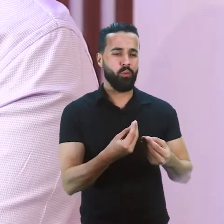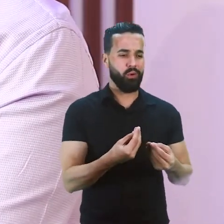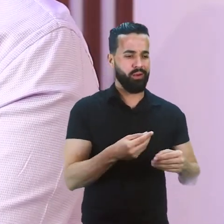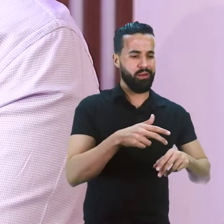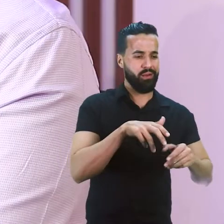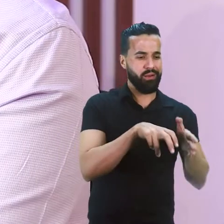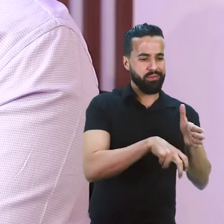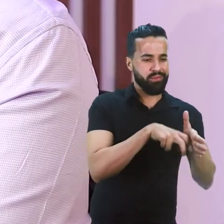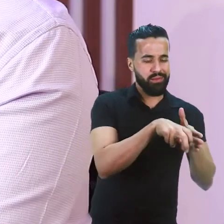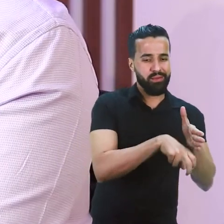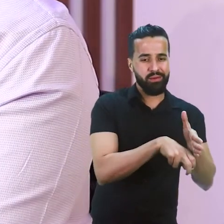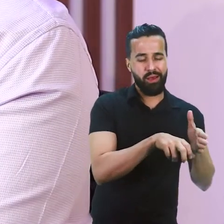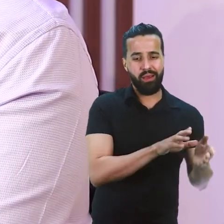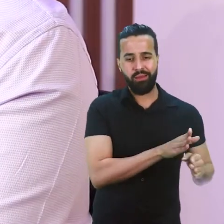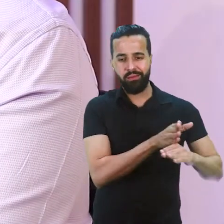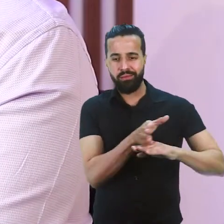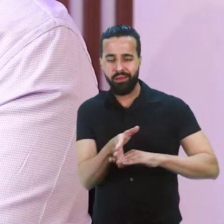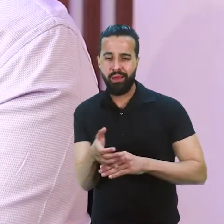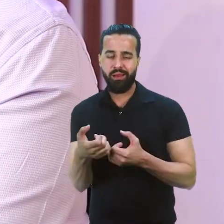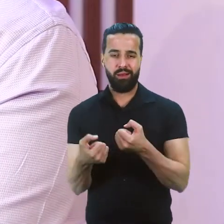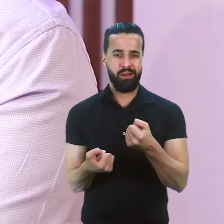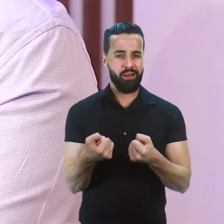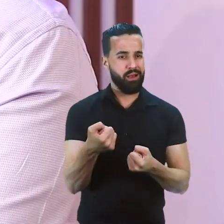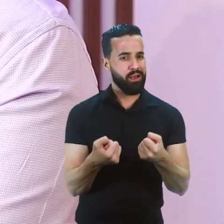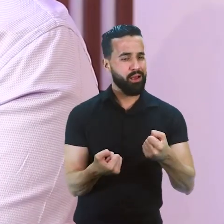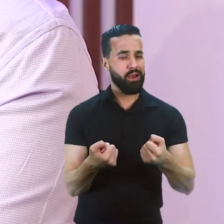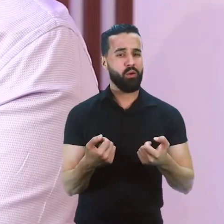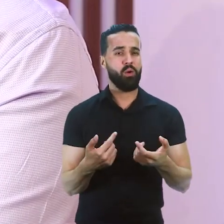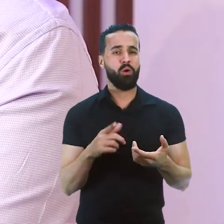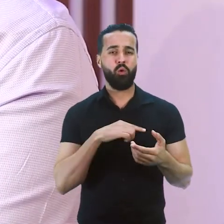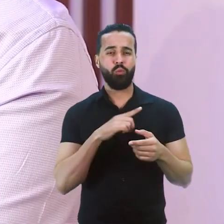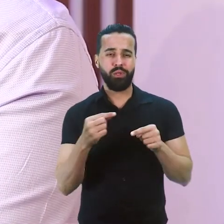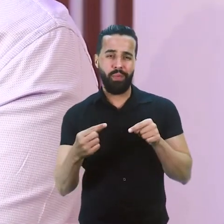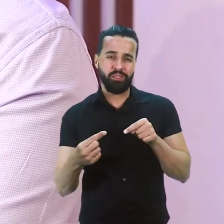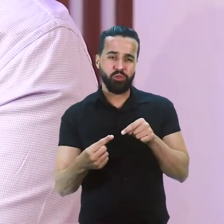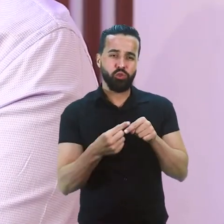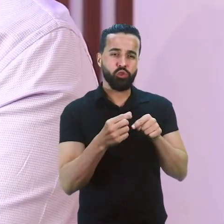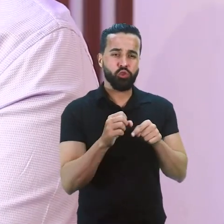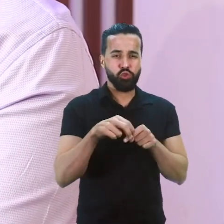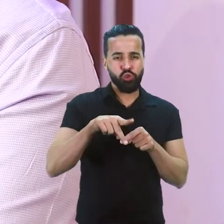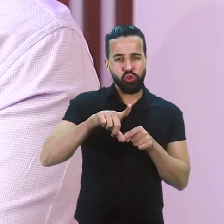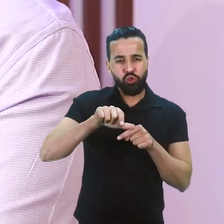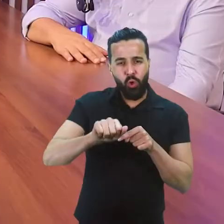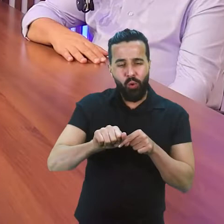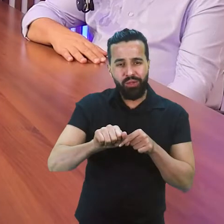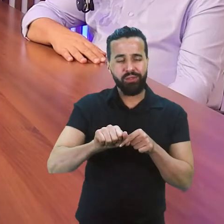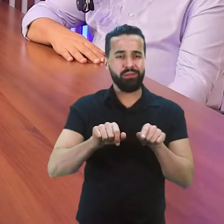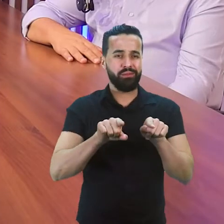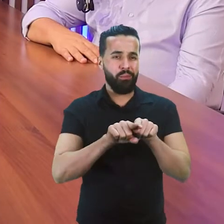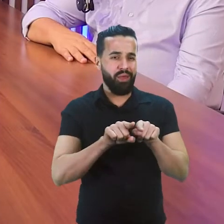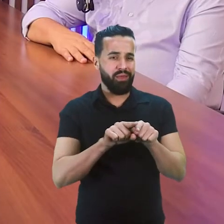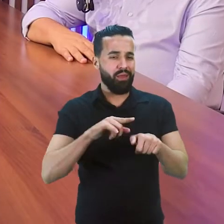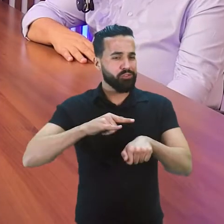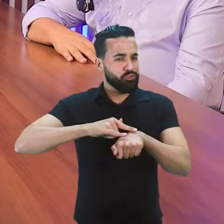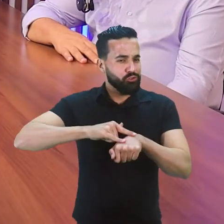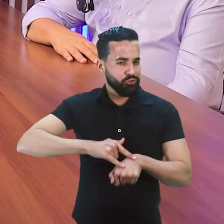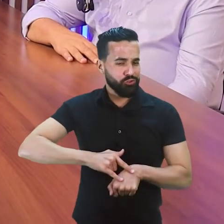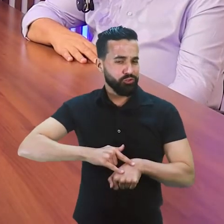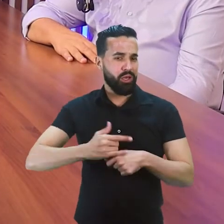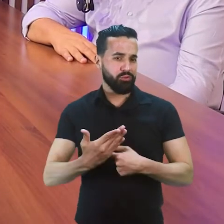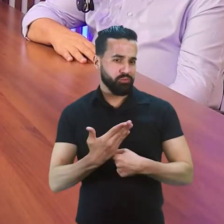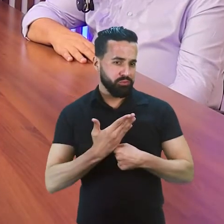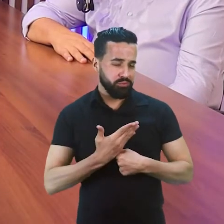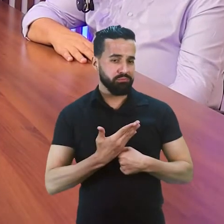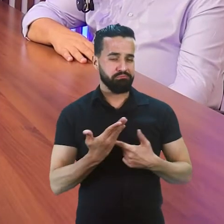carro, de como usar a sonda, tem toda essa história, né? Sim. E aí fomos